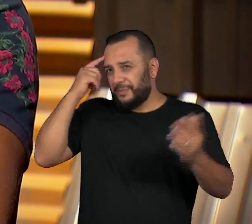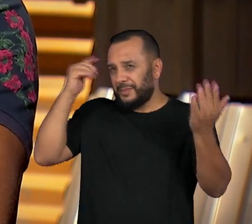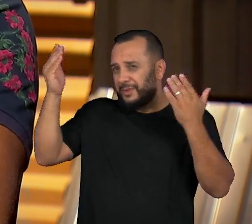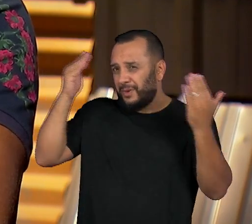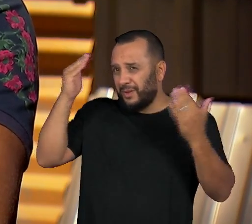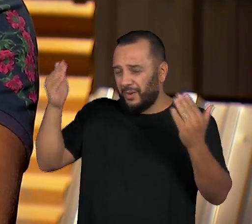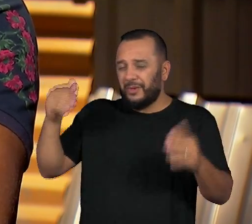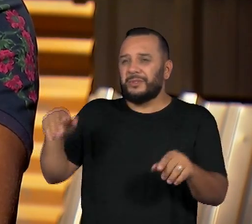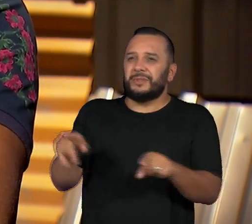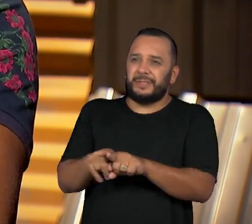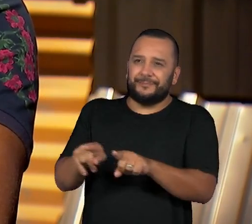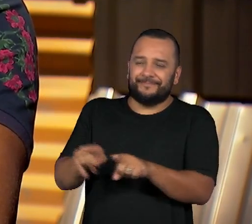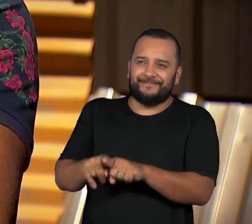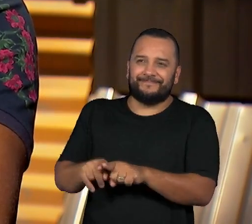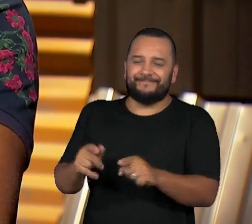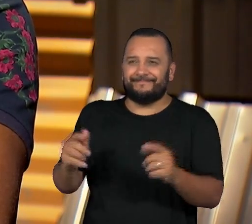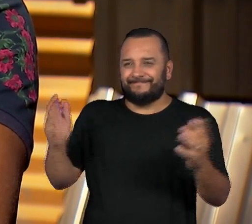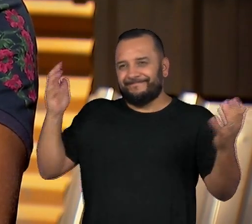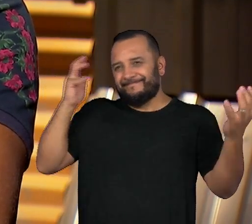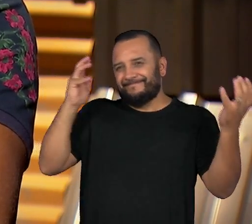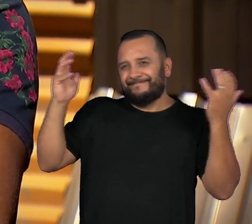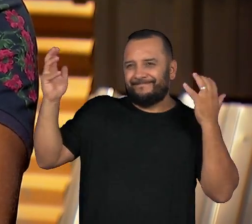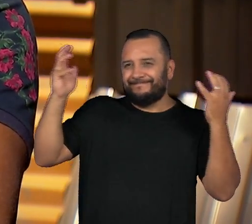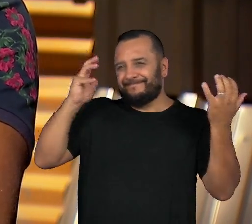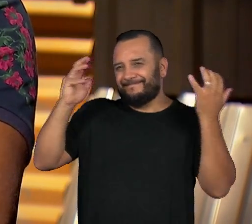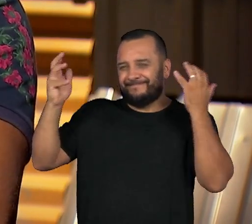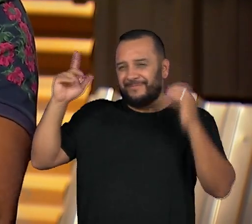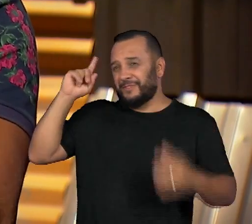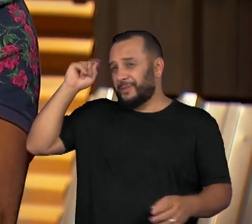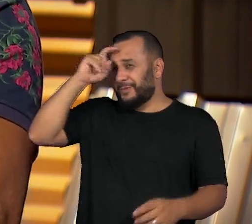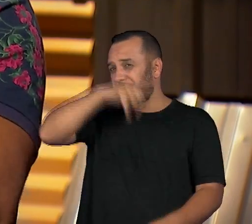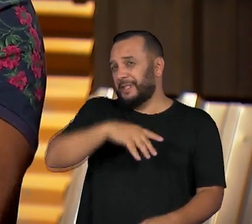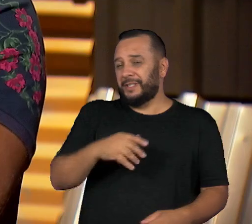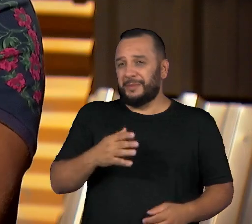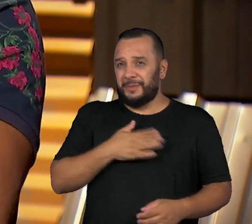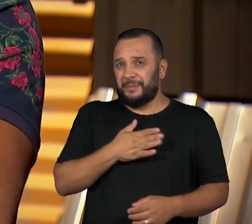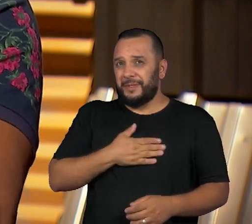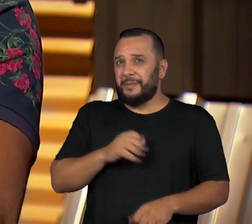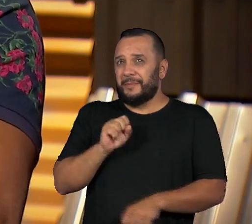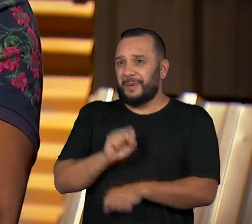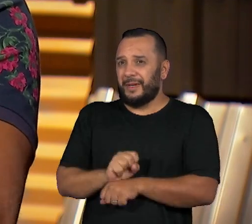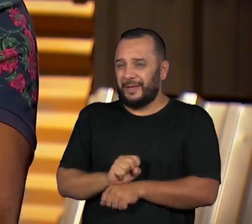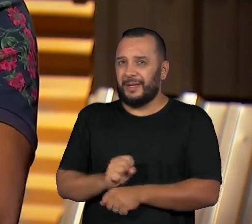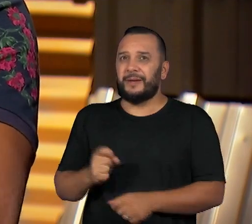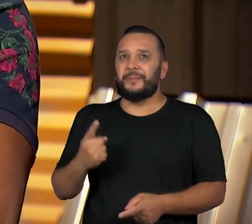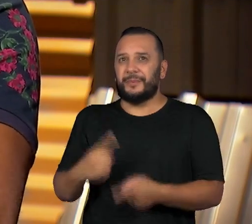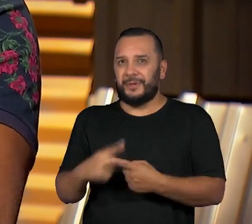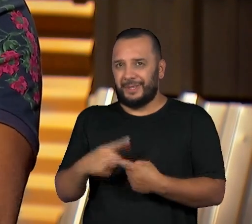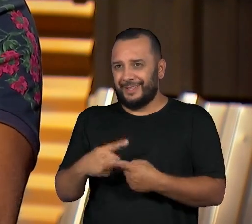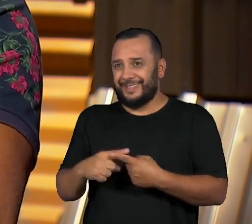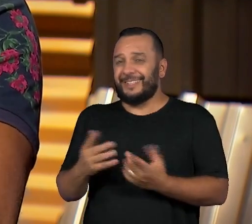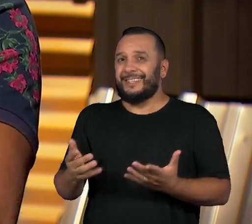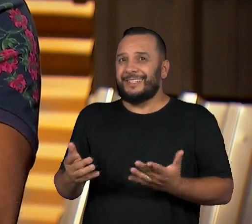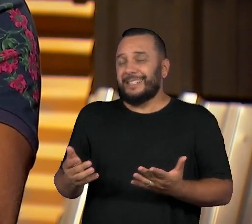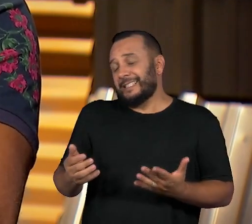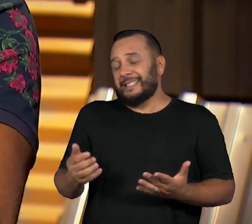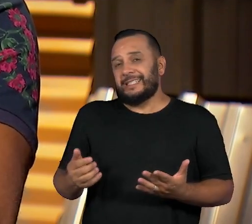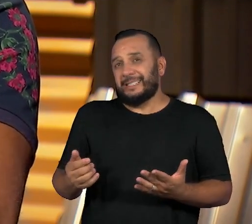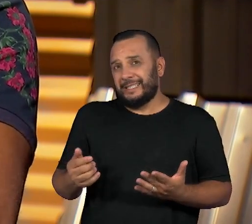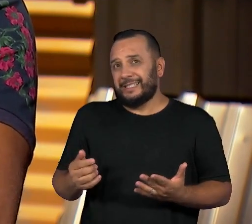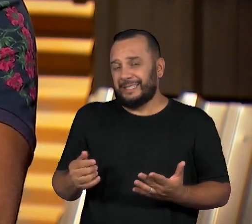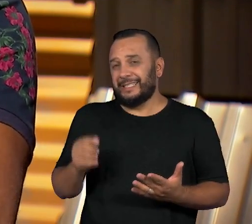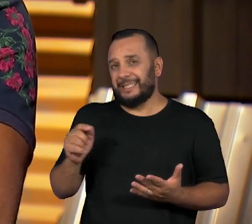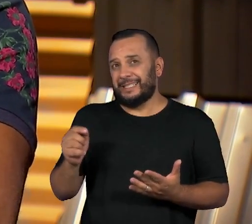emocionalmente, foi muito difícil, porque o Chael, naquele momento, ele tava fazendo um